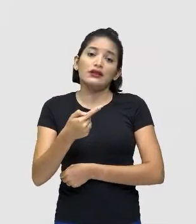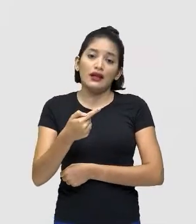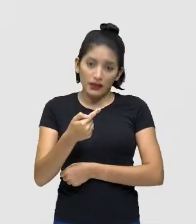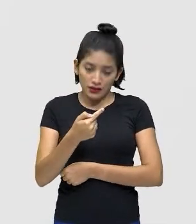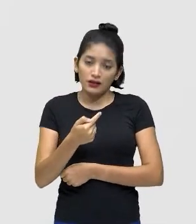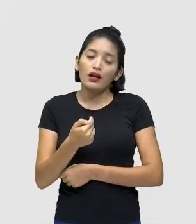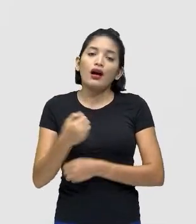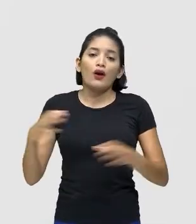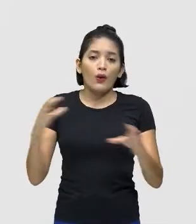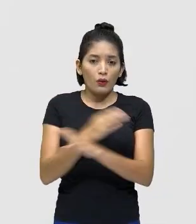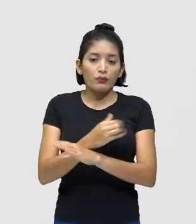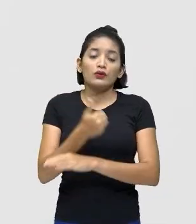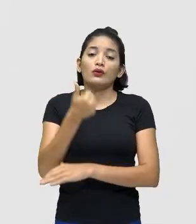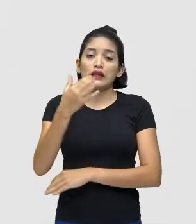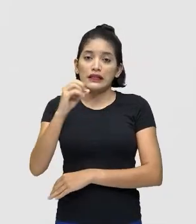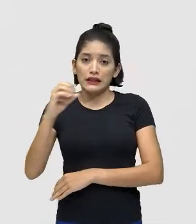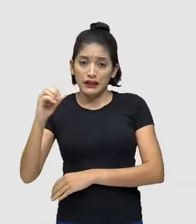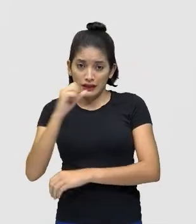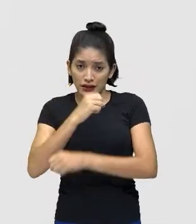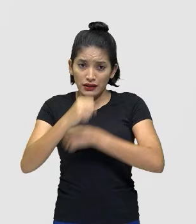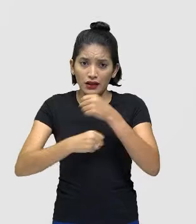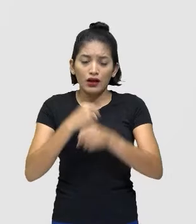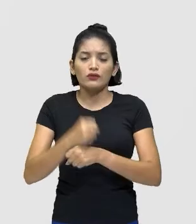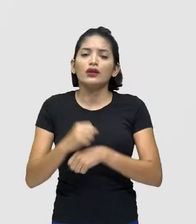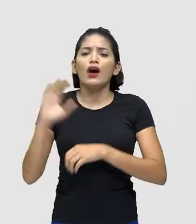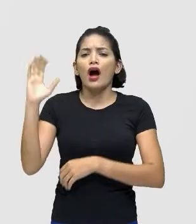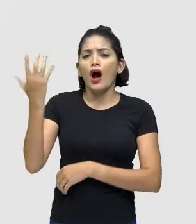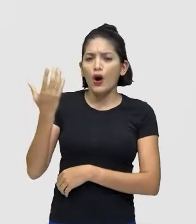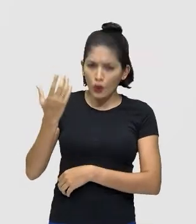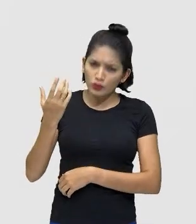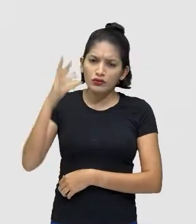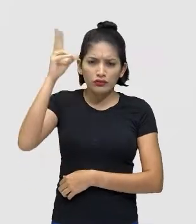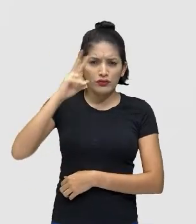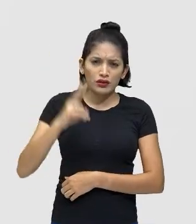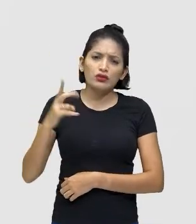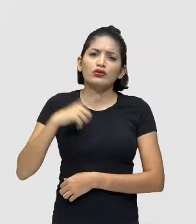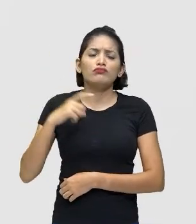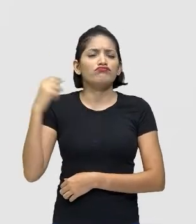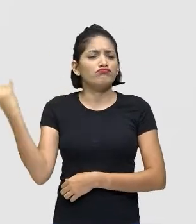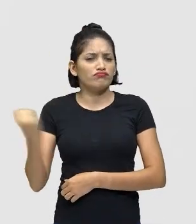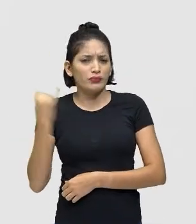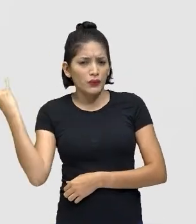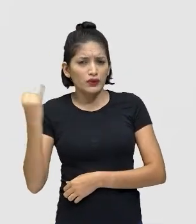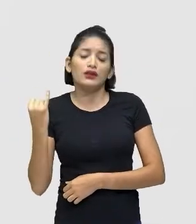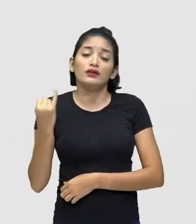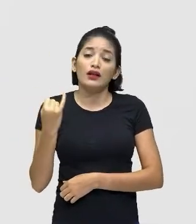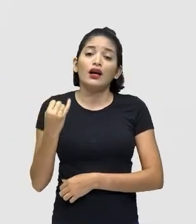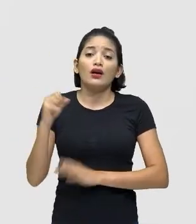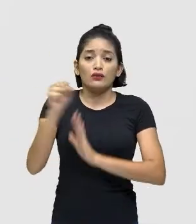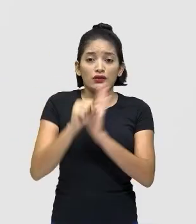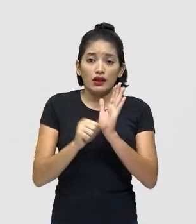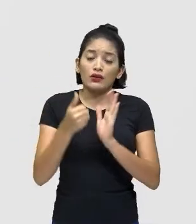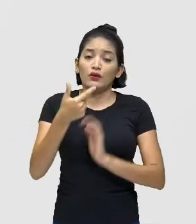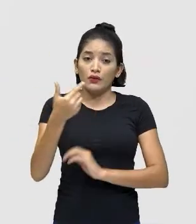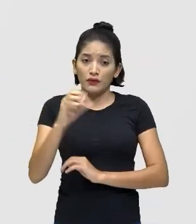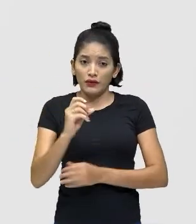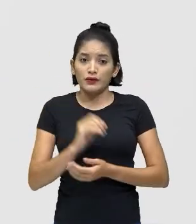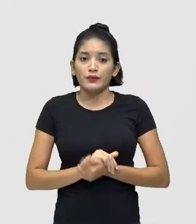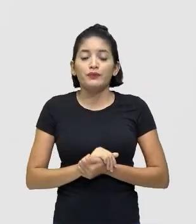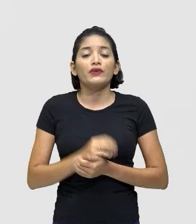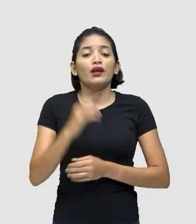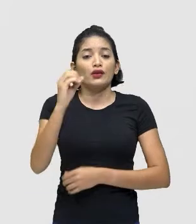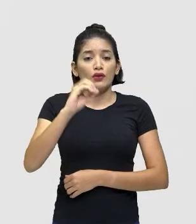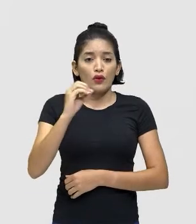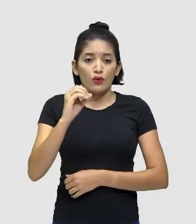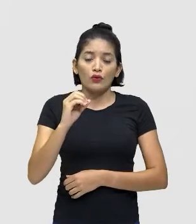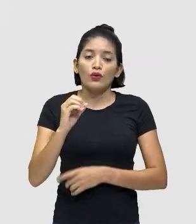Russa. Este fato histórico tem extrema relevância na história, em especial no século XX. Em outubro de 17, Lenin e